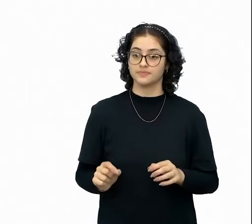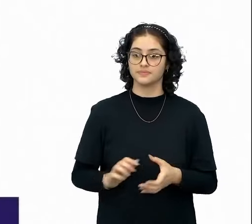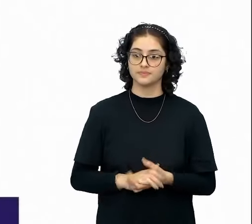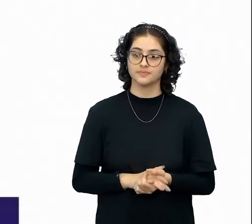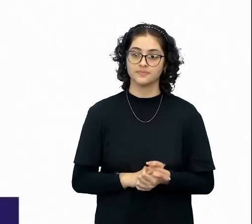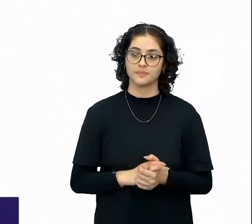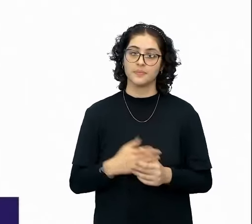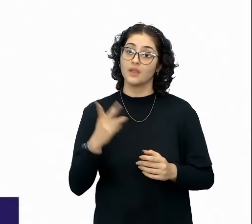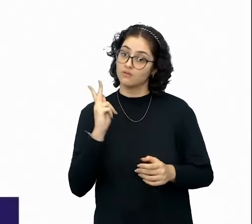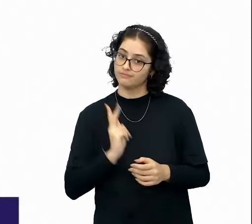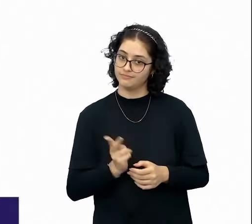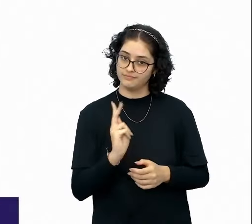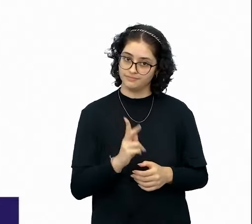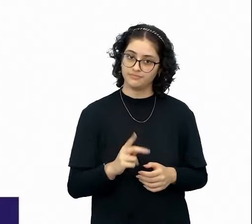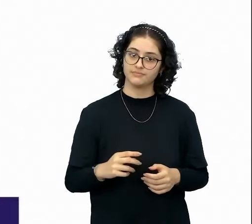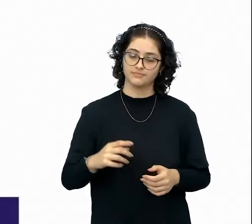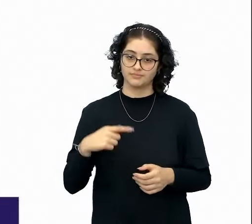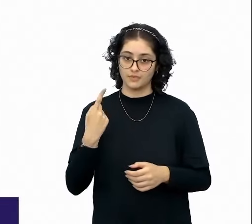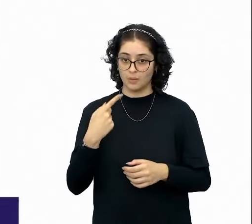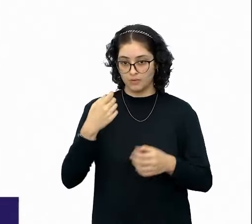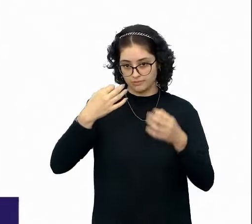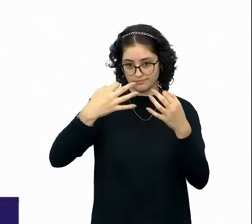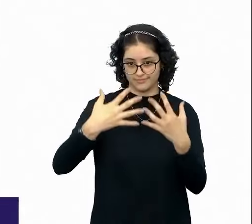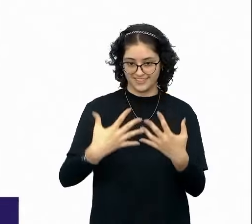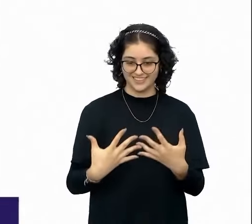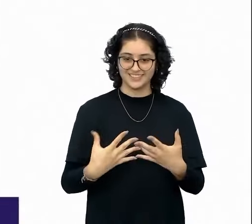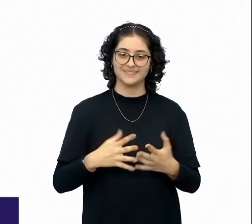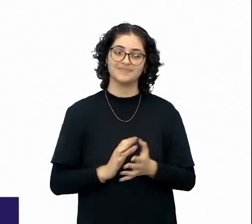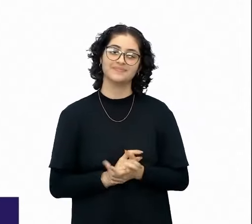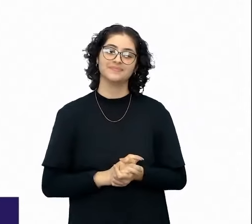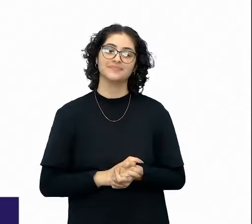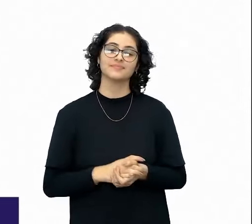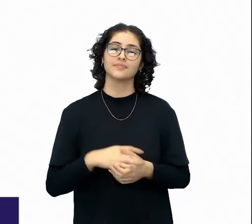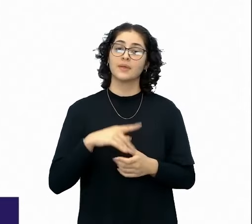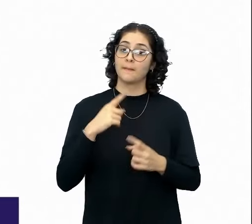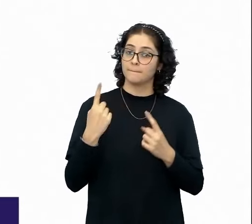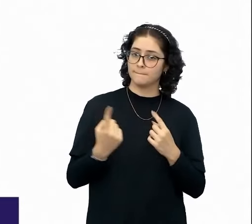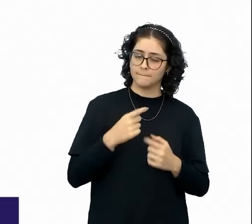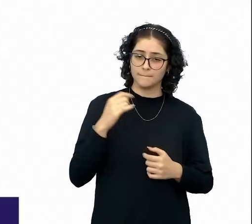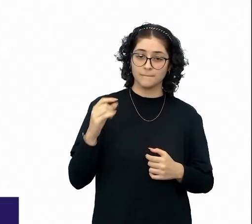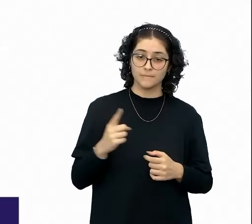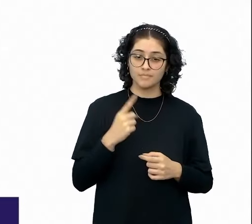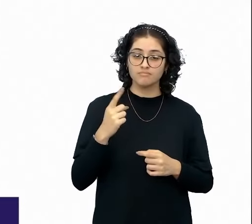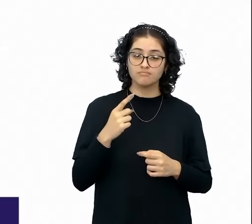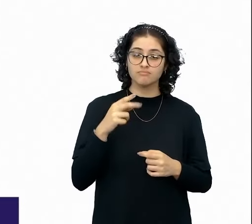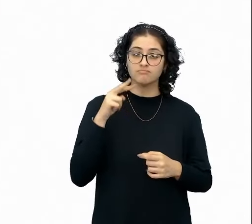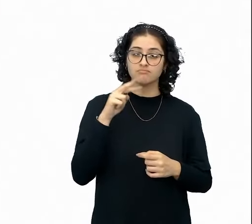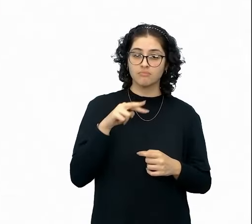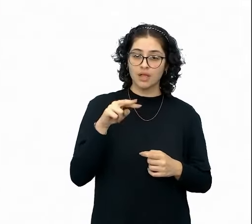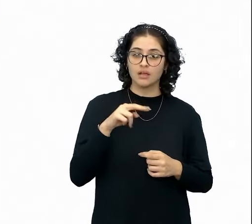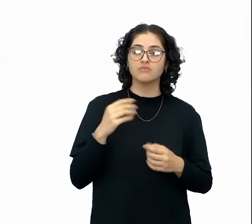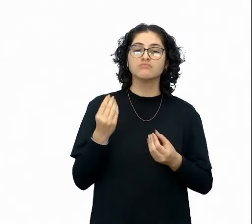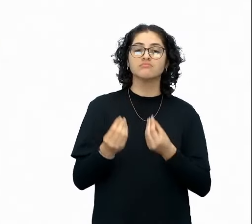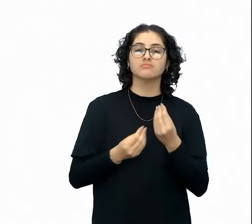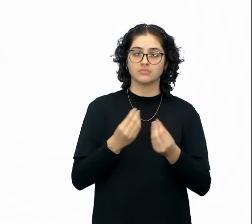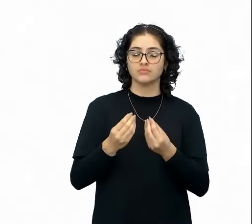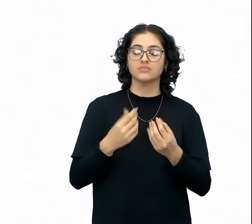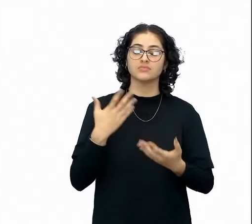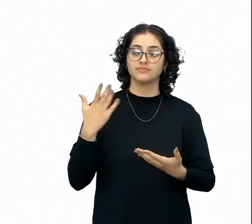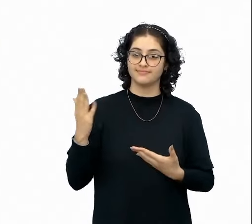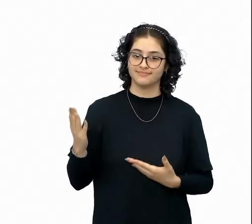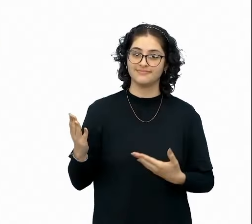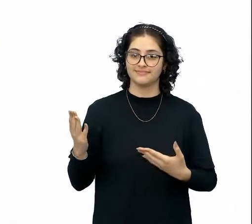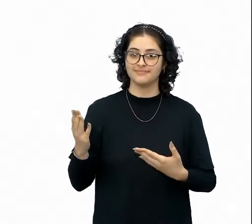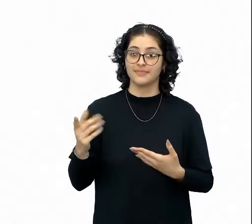continuar e a gente vai dando as devidas explicações, né? Os principais conceitos e ideias abordados na formação. Então, vamos lá, cadê